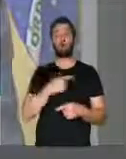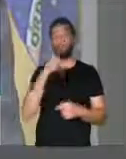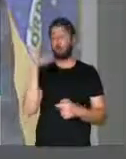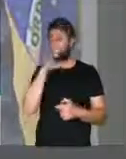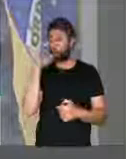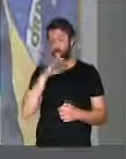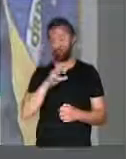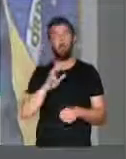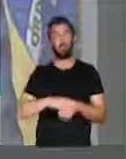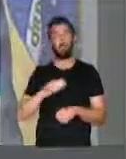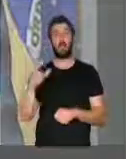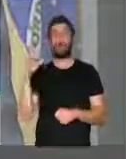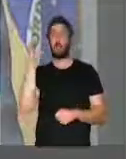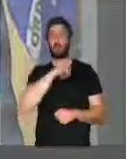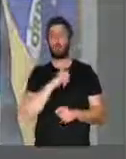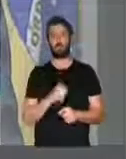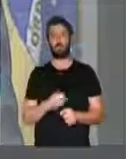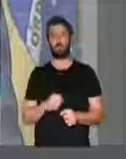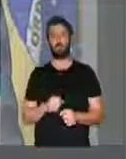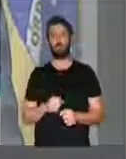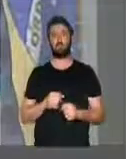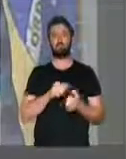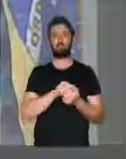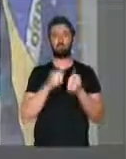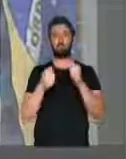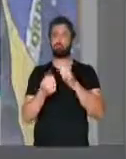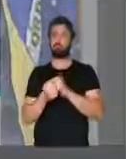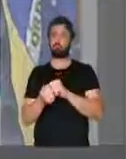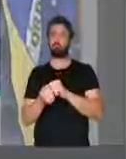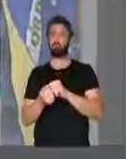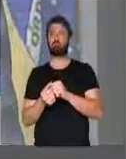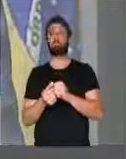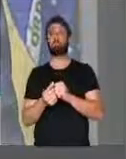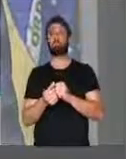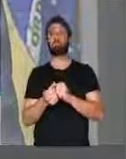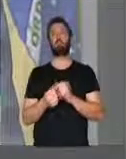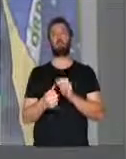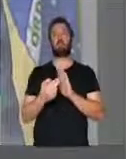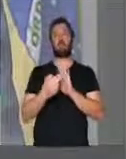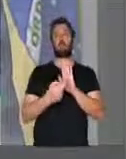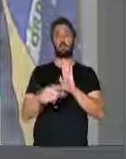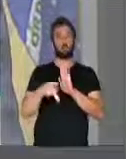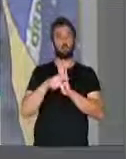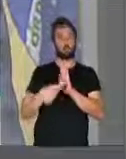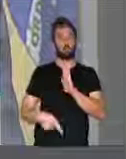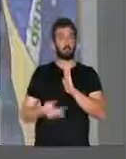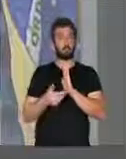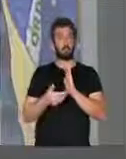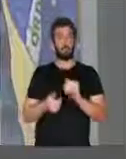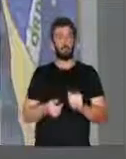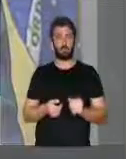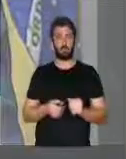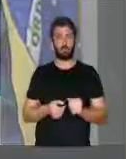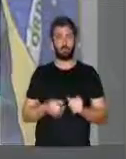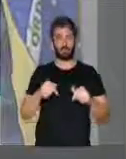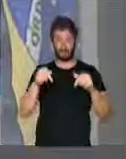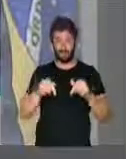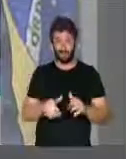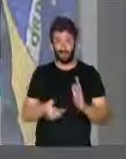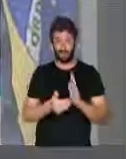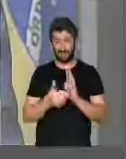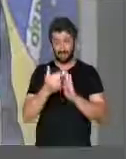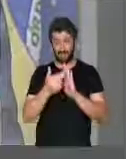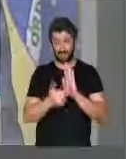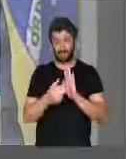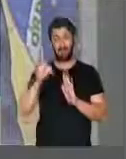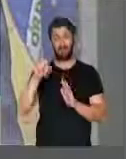façamos, na maior urgência possível, uma adaptação ao nosso regimento. O regimento dessa